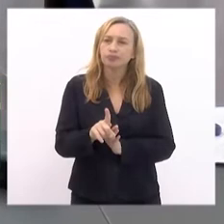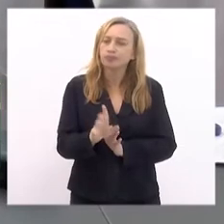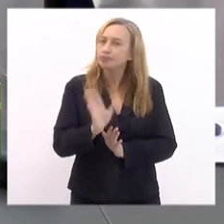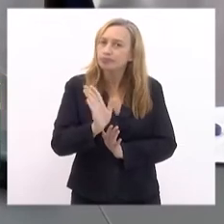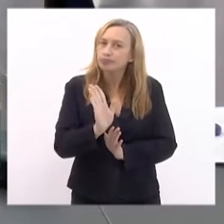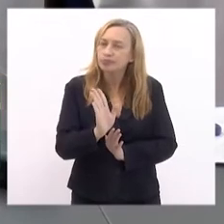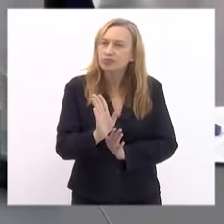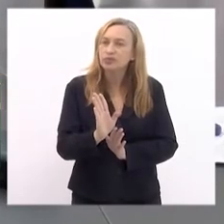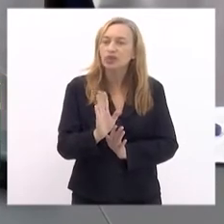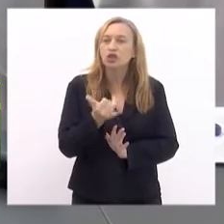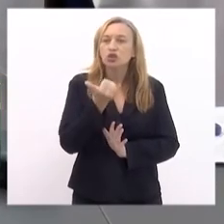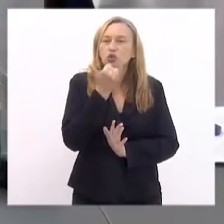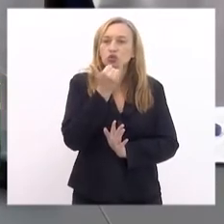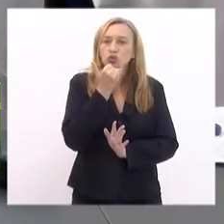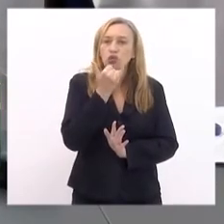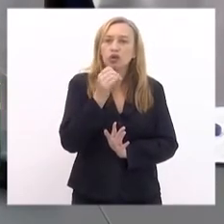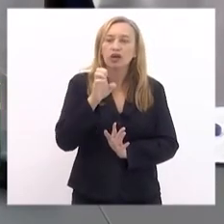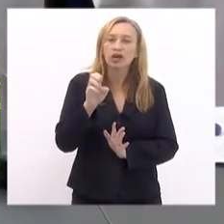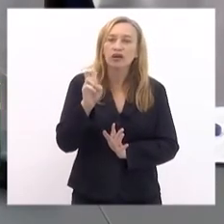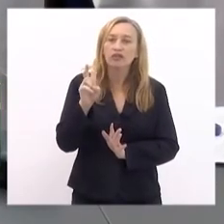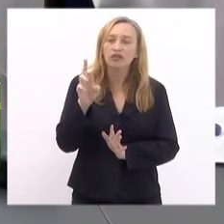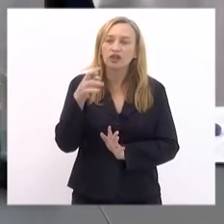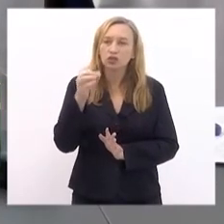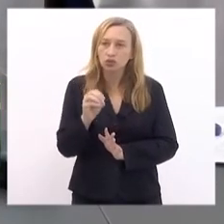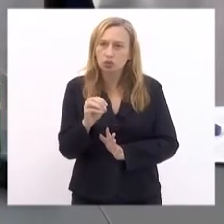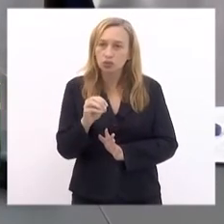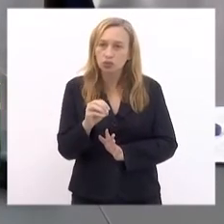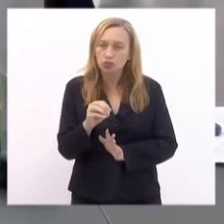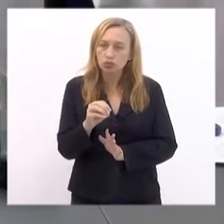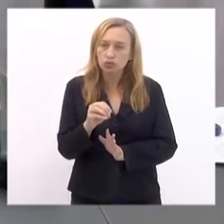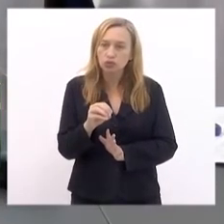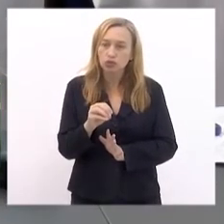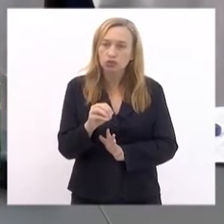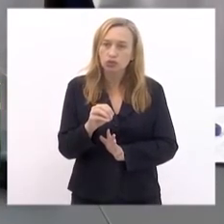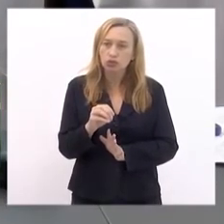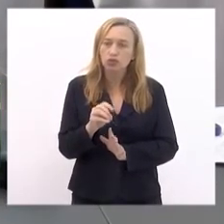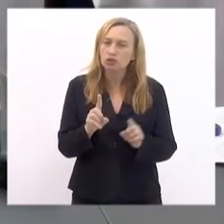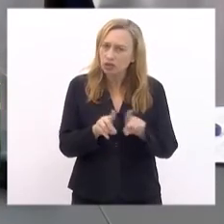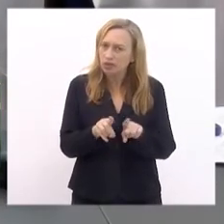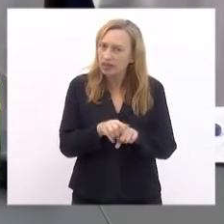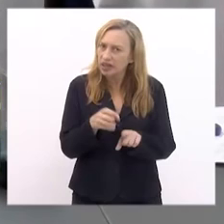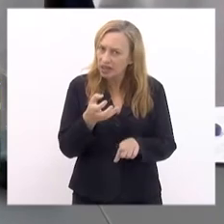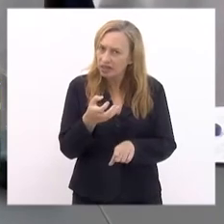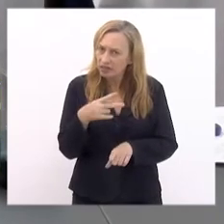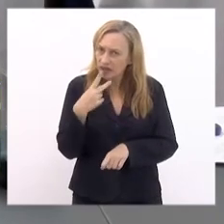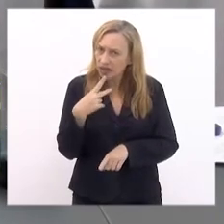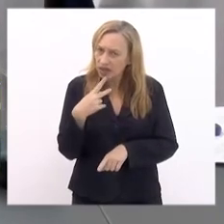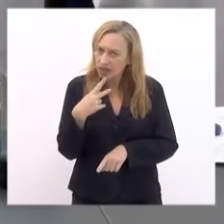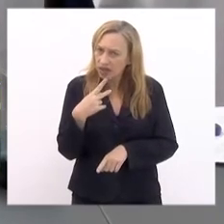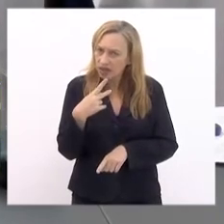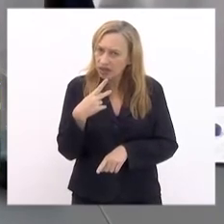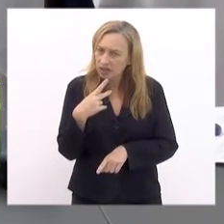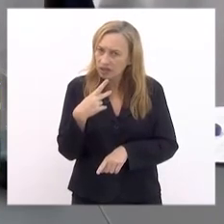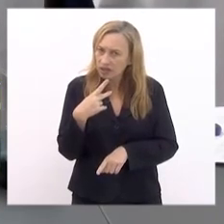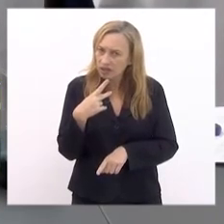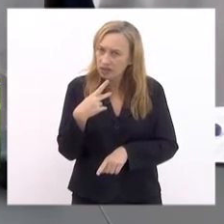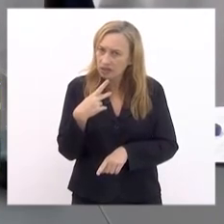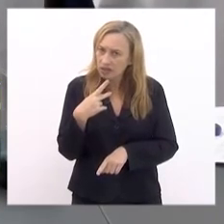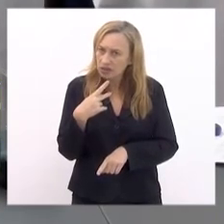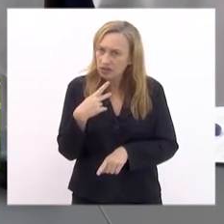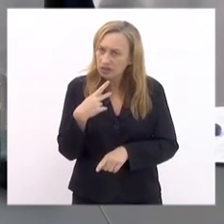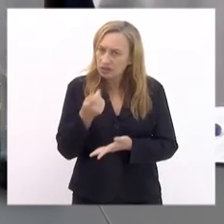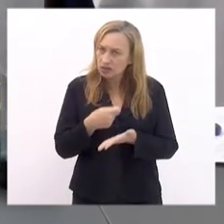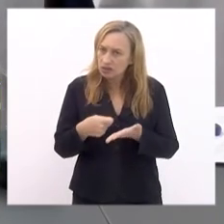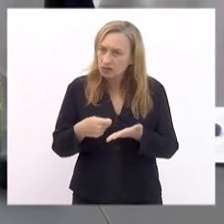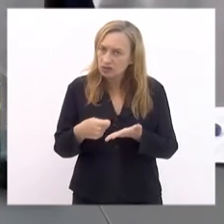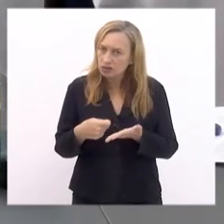eu queria passar a palavra, desculpe, ao Evandro Sudério. Evandro Sudério também, que está no plenário virtual. Por favor, Evandro, você está inscrito